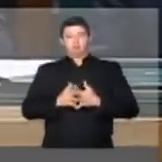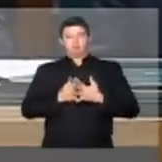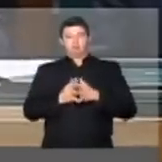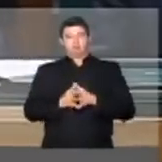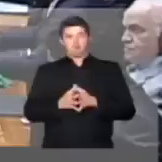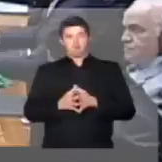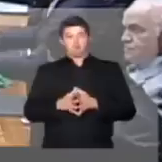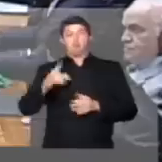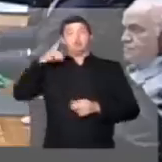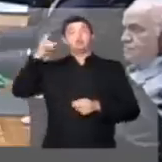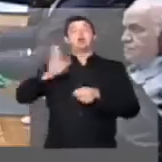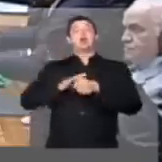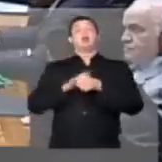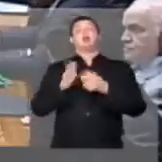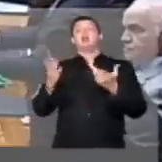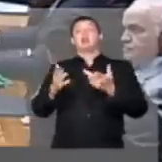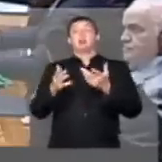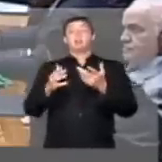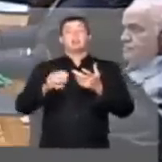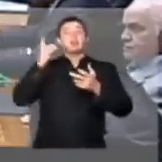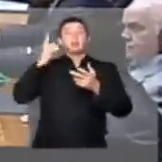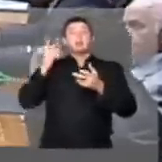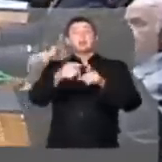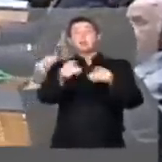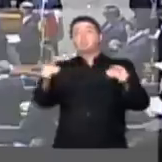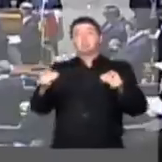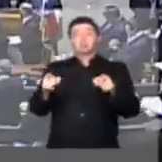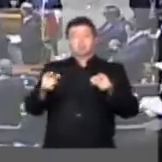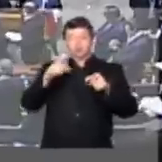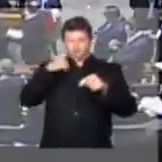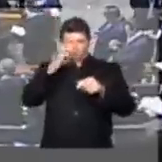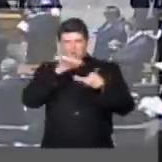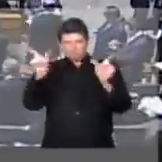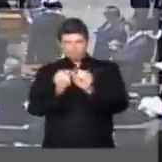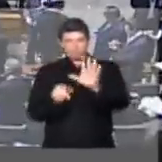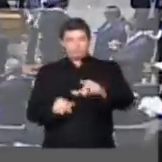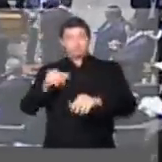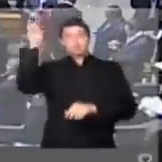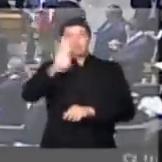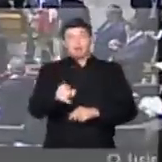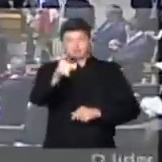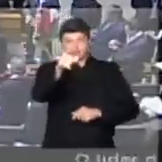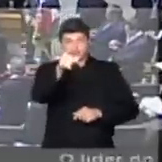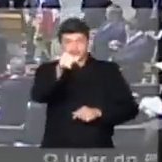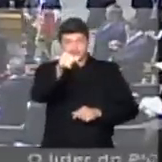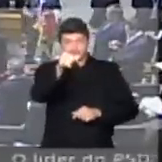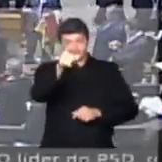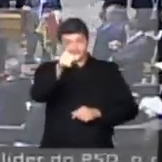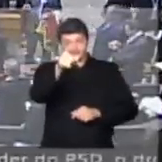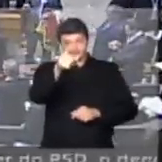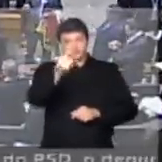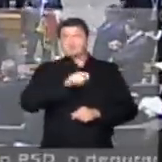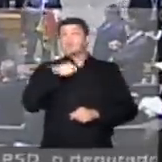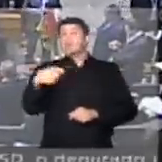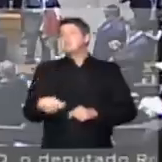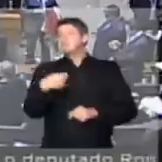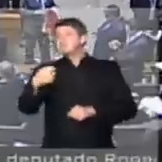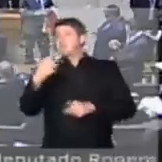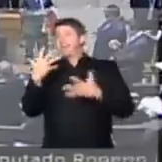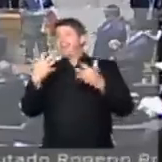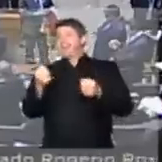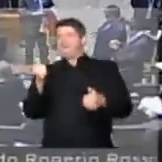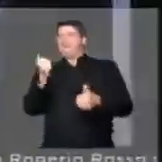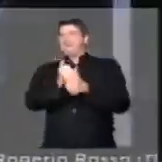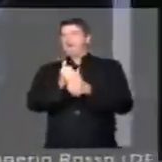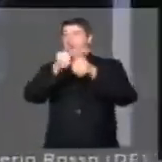Cadê o som? Senhores deputados, senhoras deputadas, eu vou ser bem rápido. Brasil, quem quer